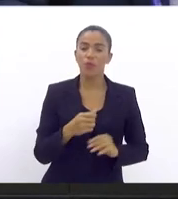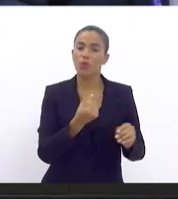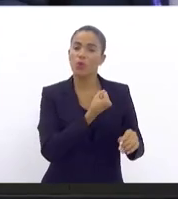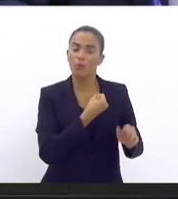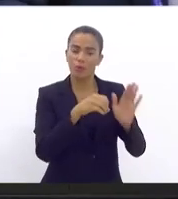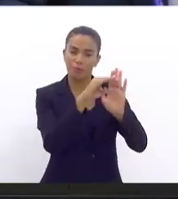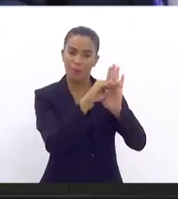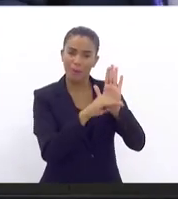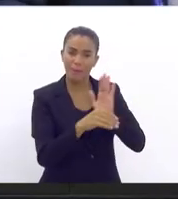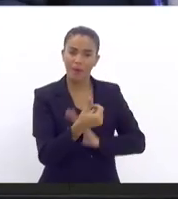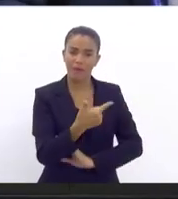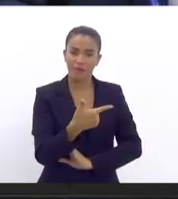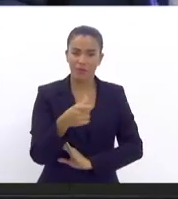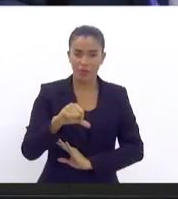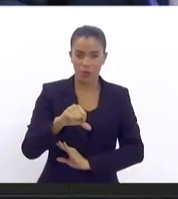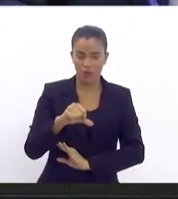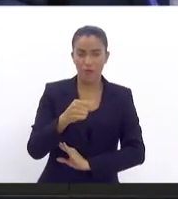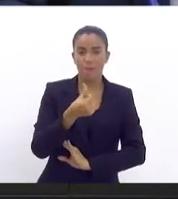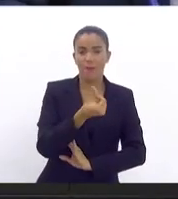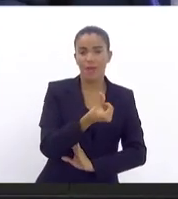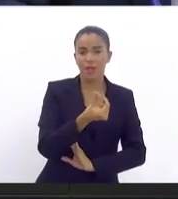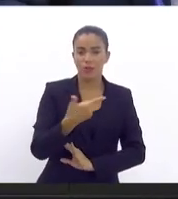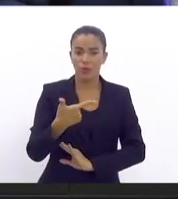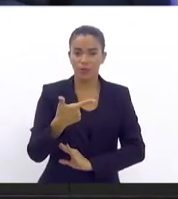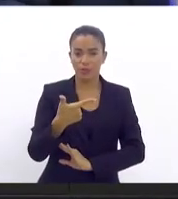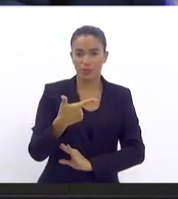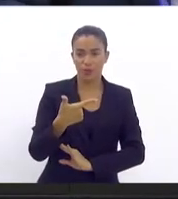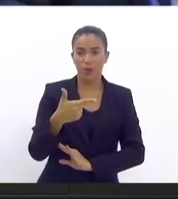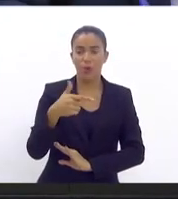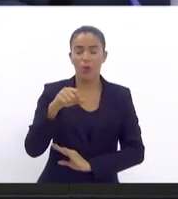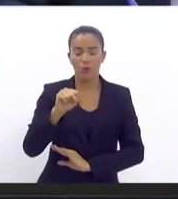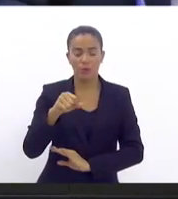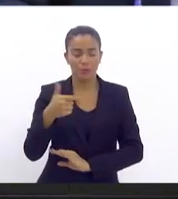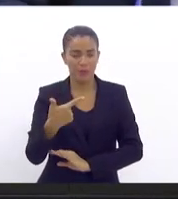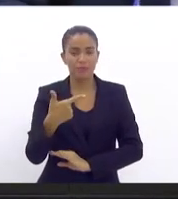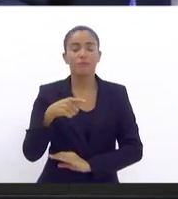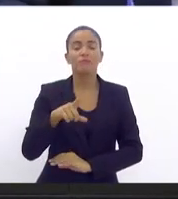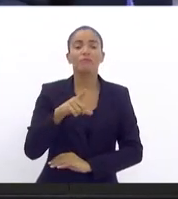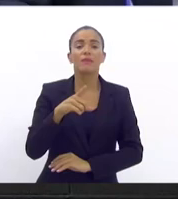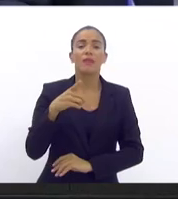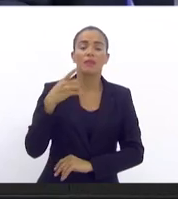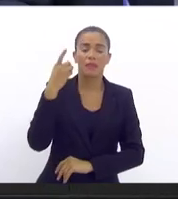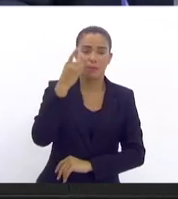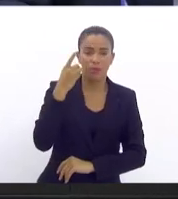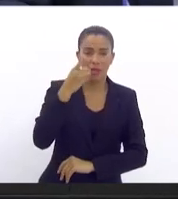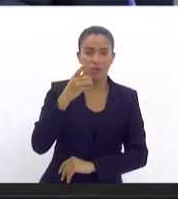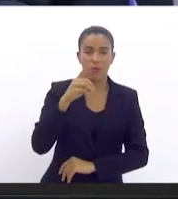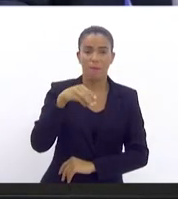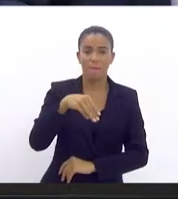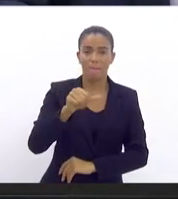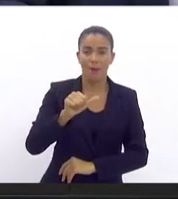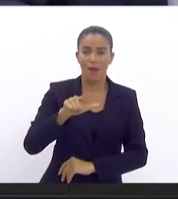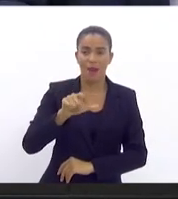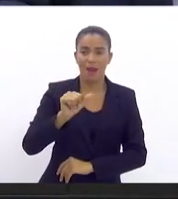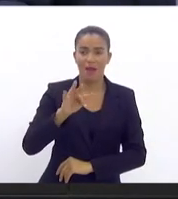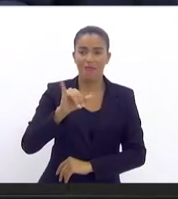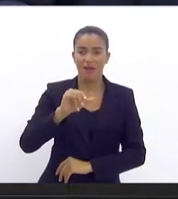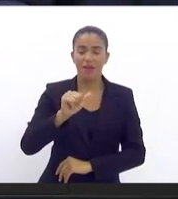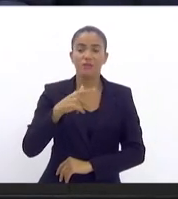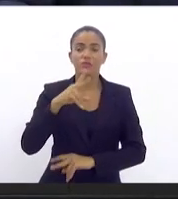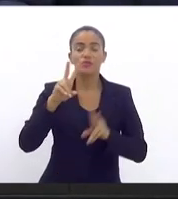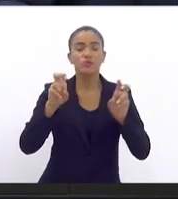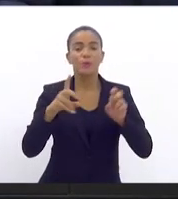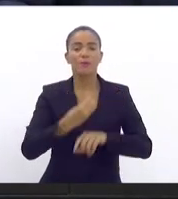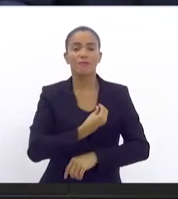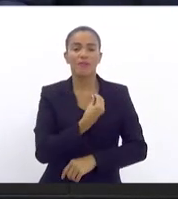pauta, o PL 6283 de 22, de autoria do deputado Samuel Malafaia, que estabelece a política estadual de valorização da vida em